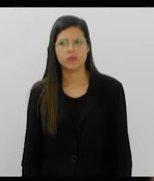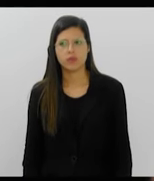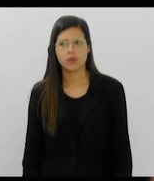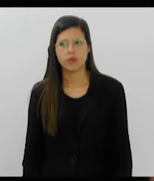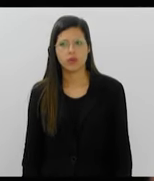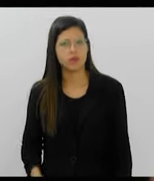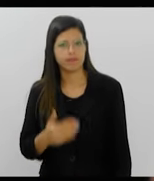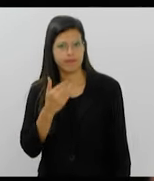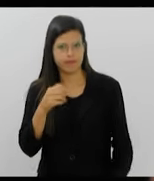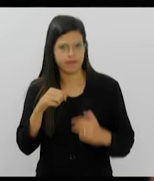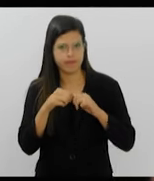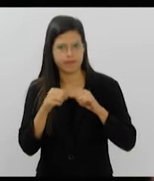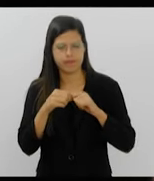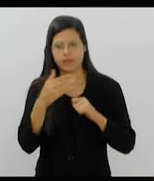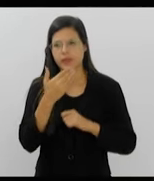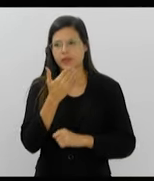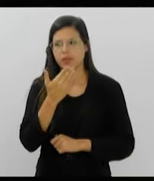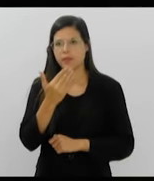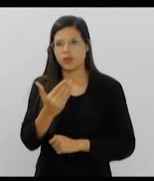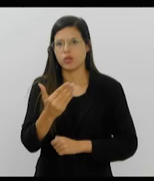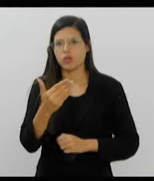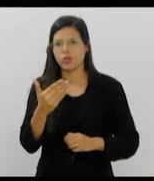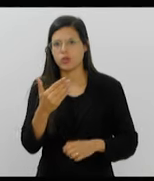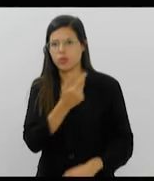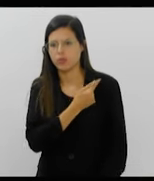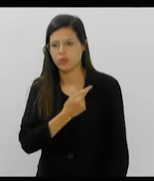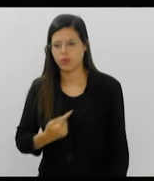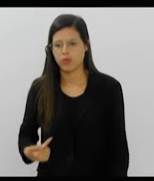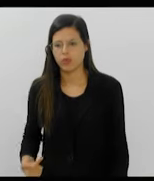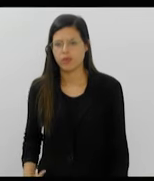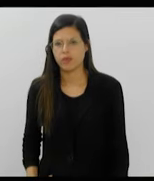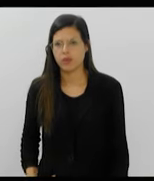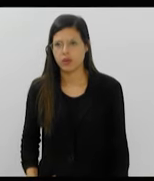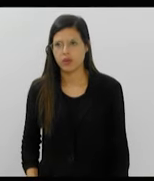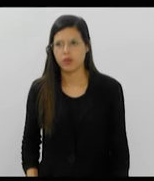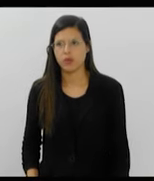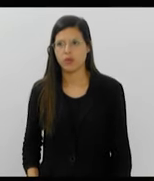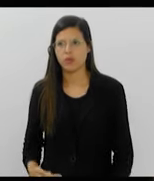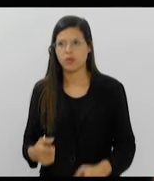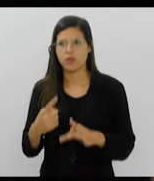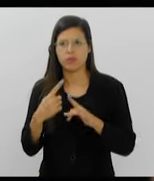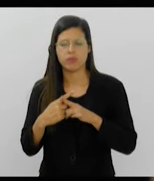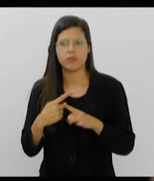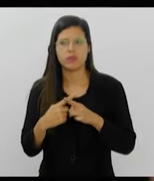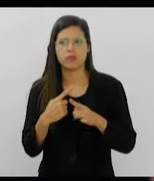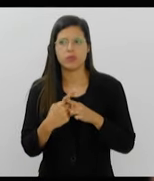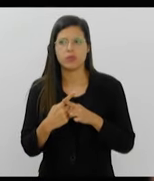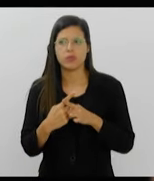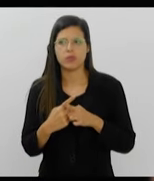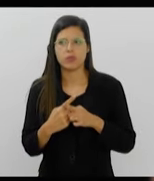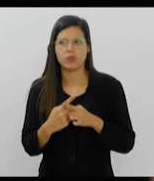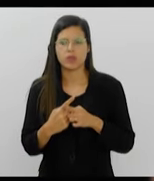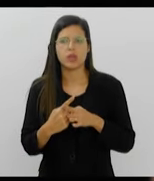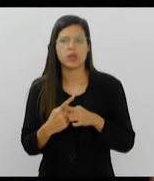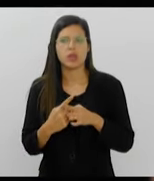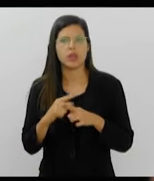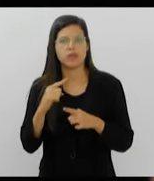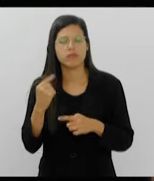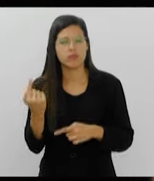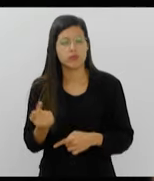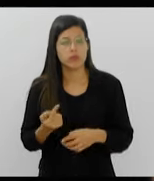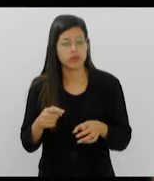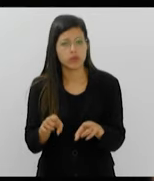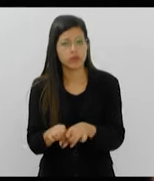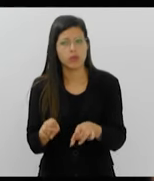essas solicitações até o governo, é porque, através das nossas caminhadas, nós